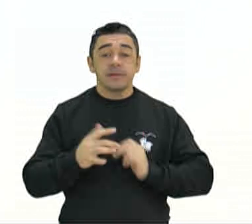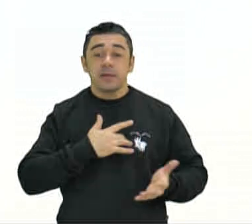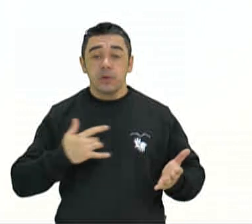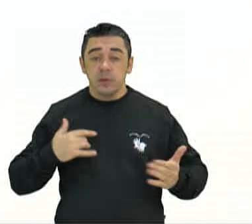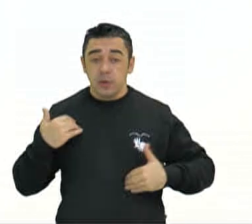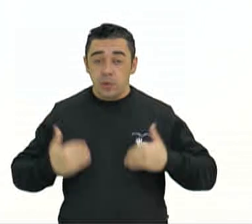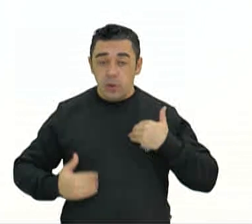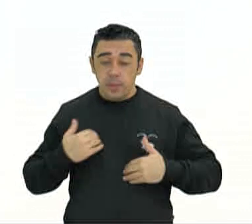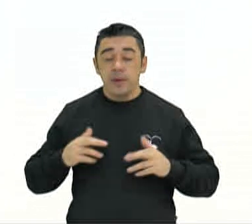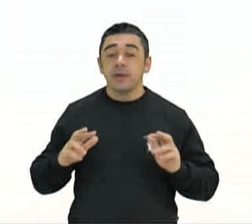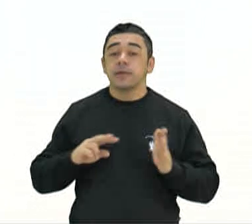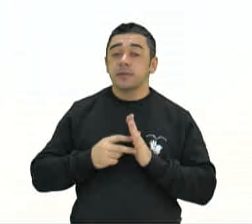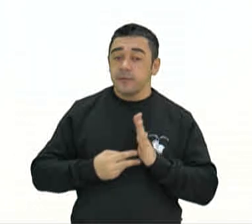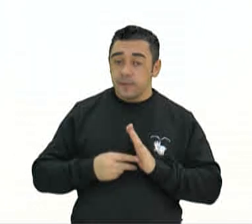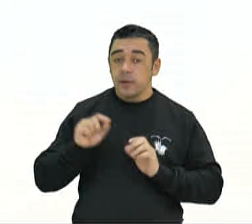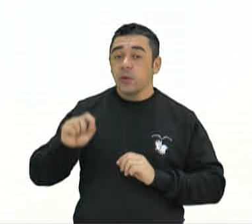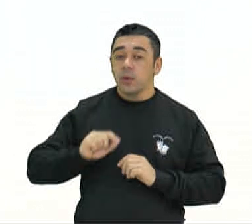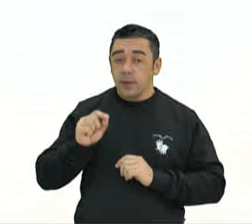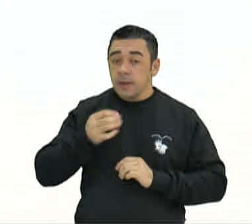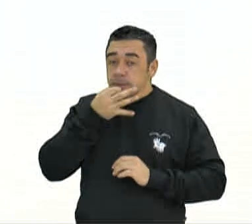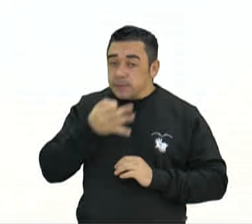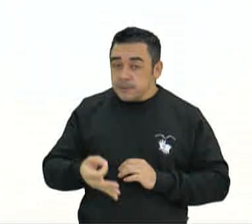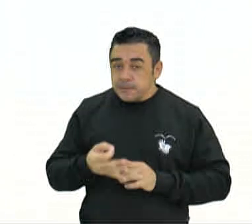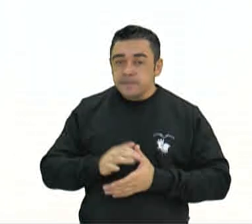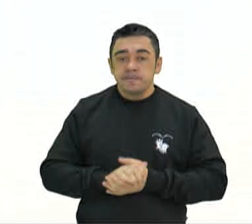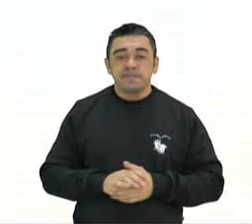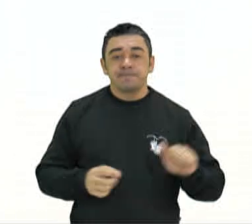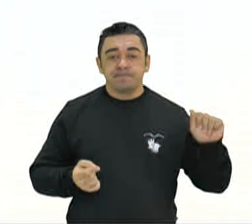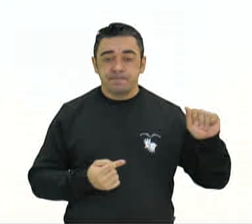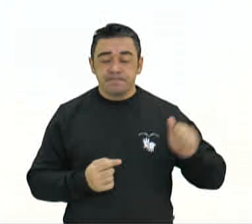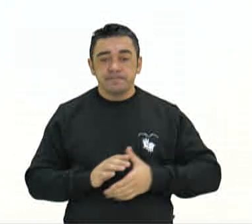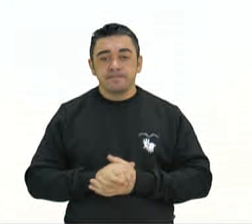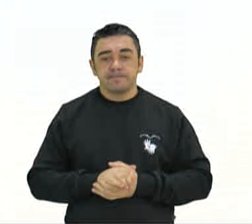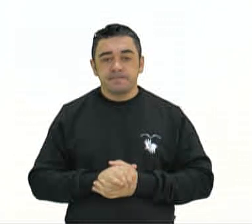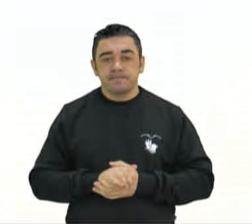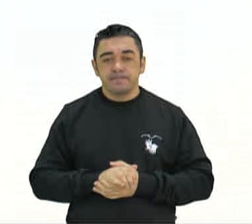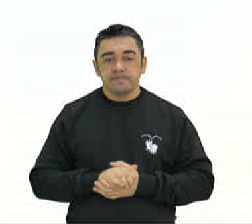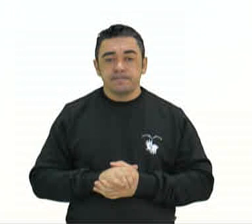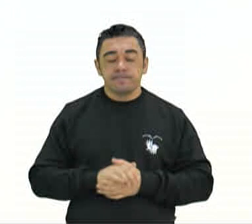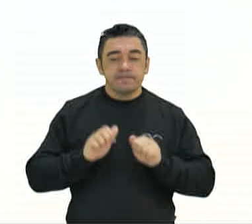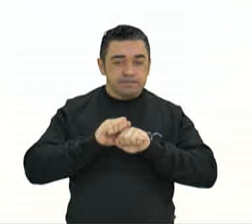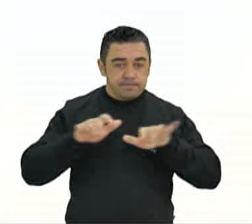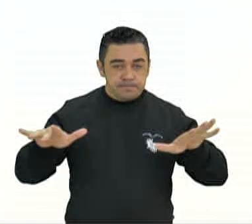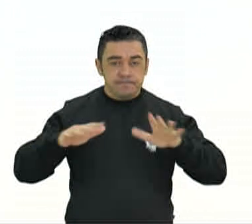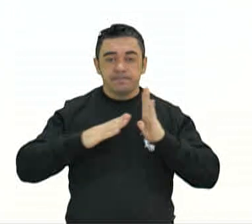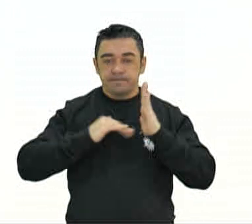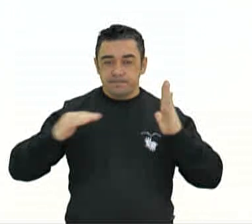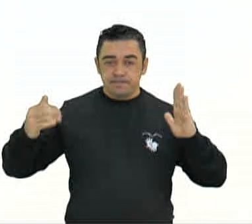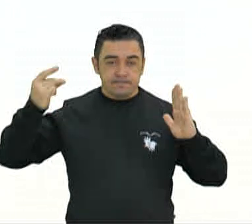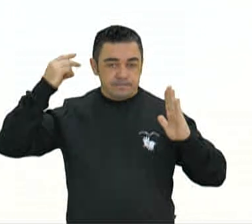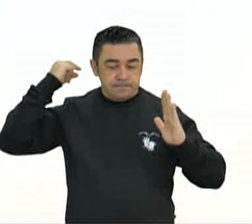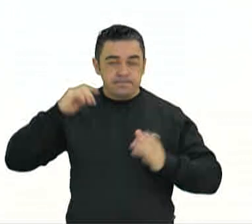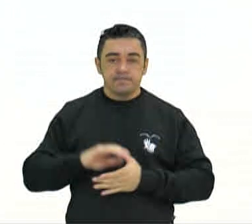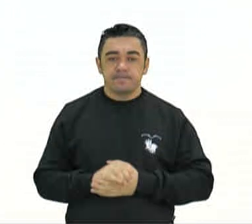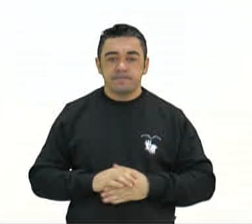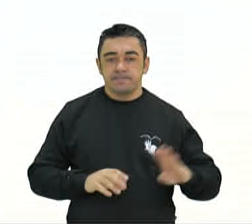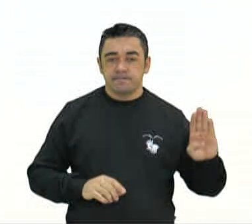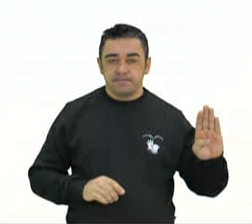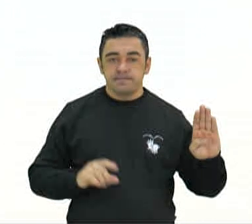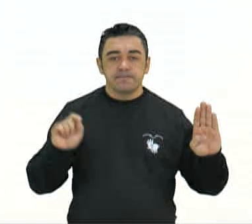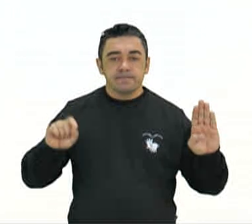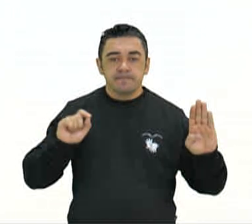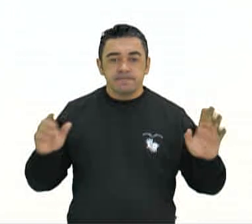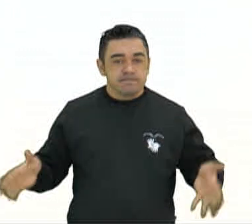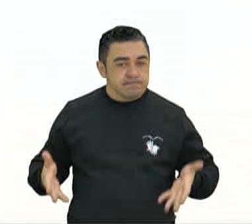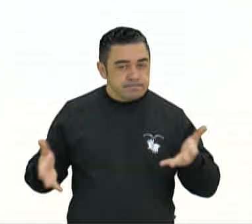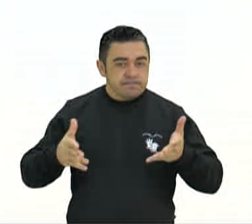corpo recebe a seguinte crítica. Letra A. Difusão das estéticas antigas. Letra B. Exaltação das